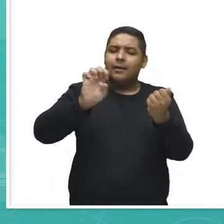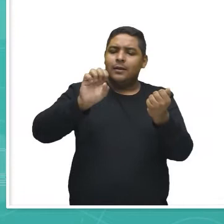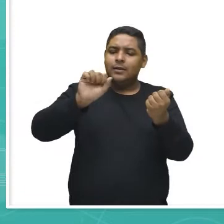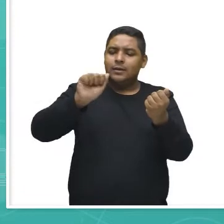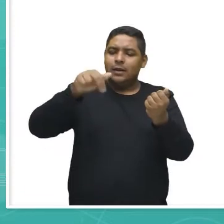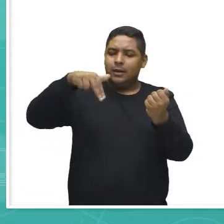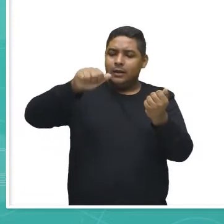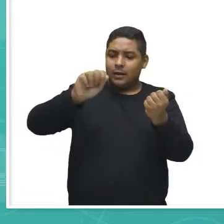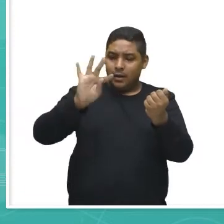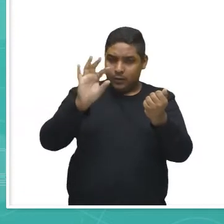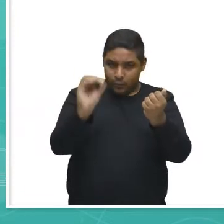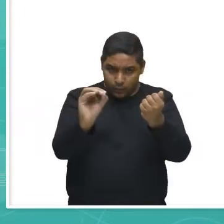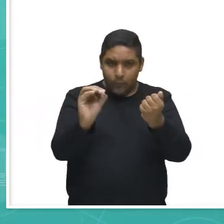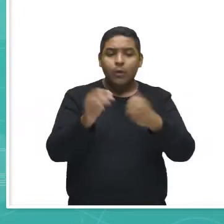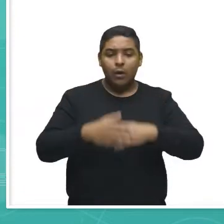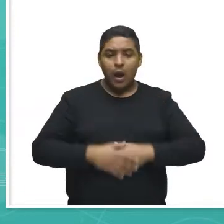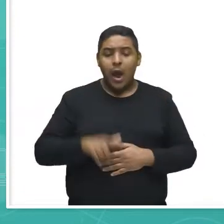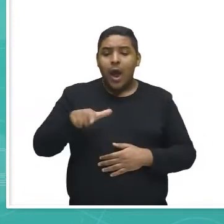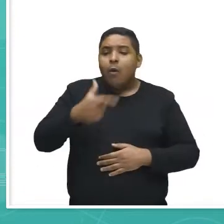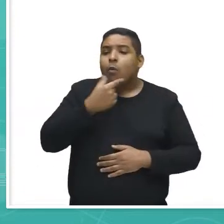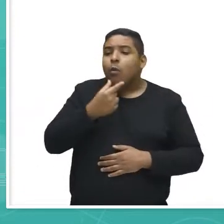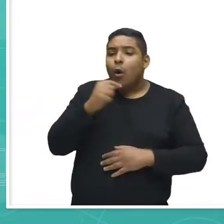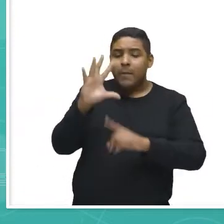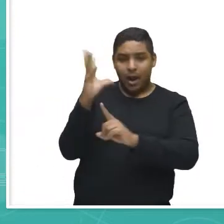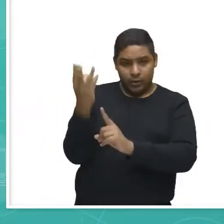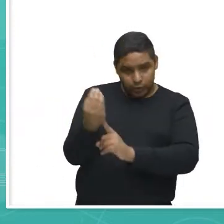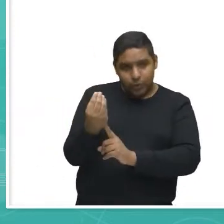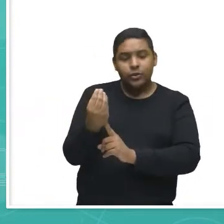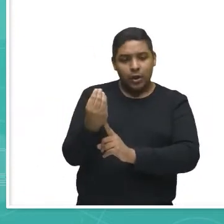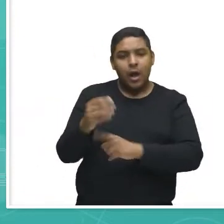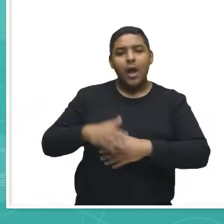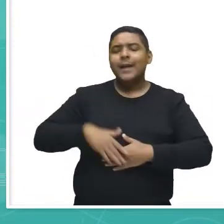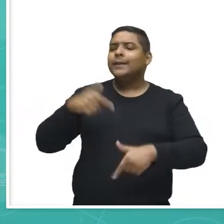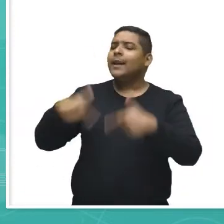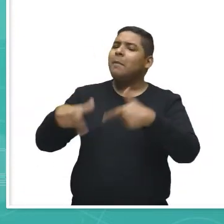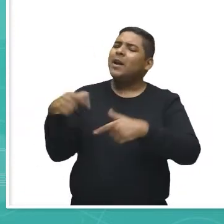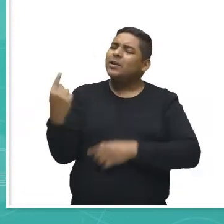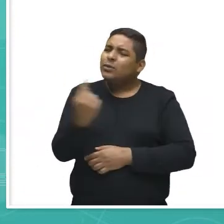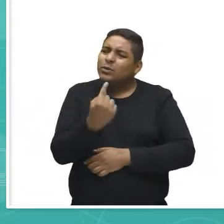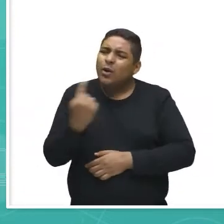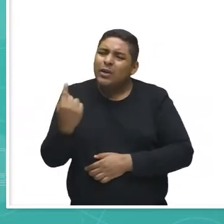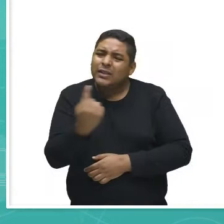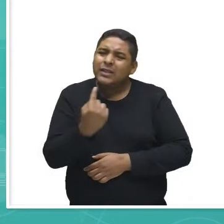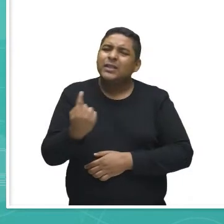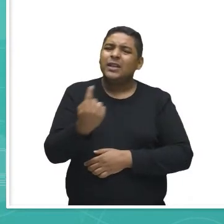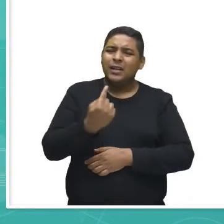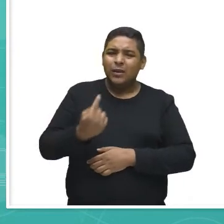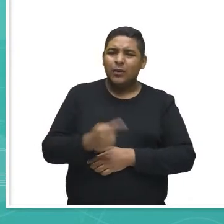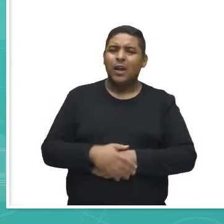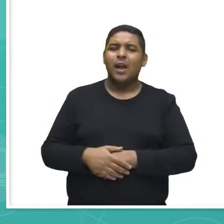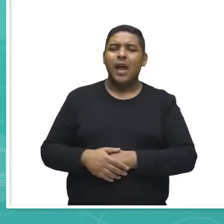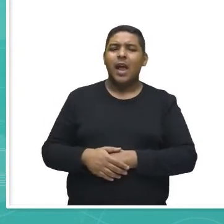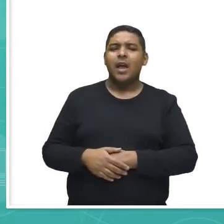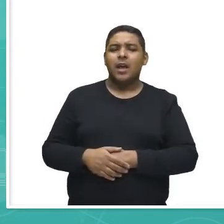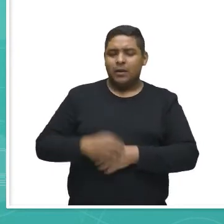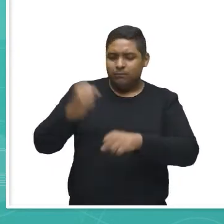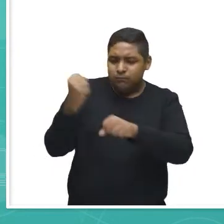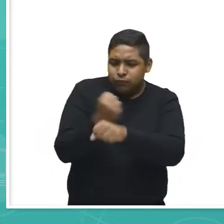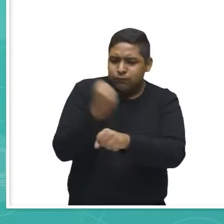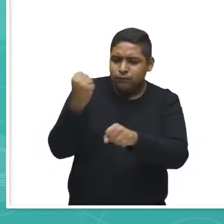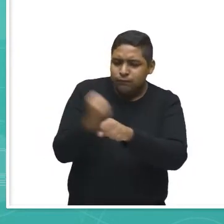onde a pessoa, o artesão, ele acabava trabalhando sozinho, manualmente, e usava aí suas